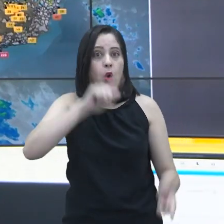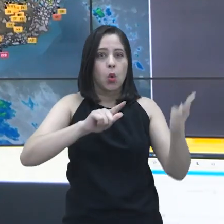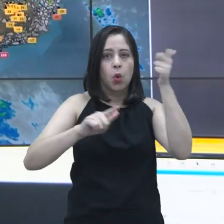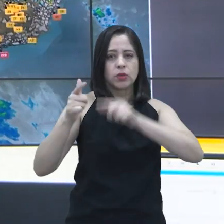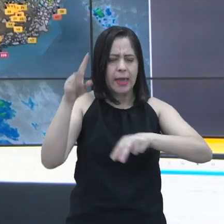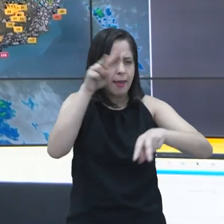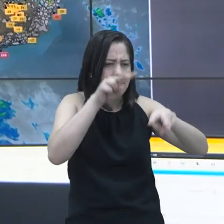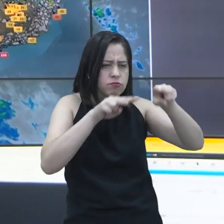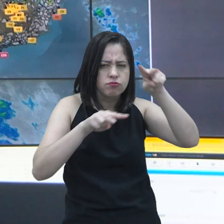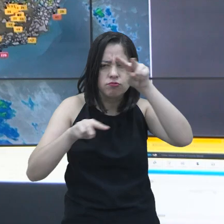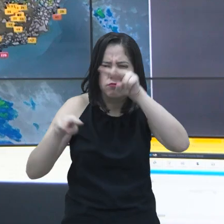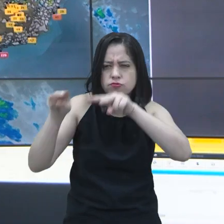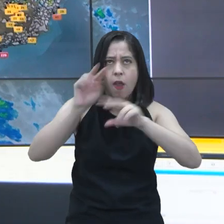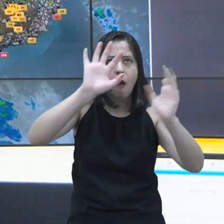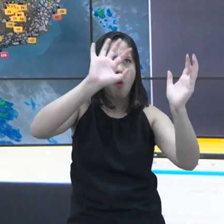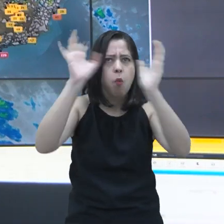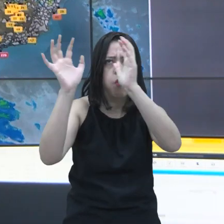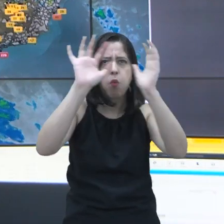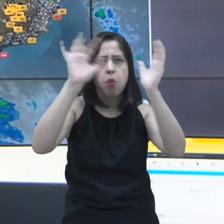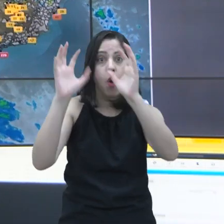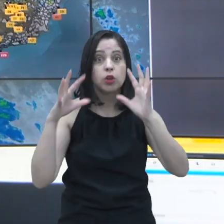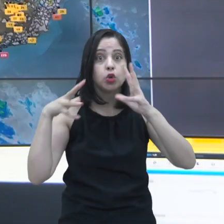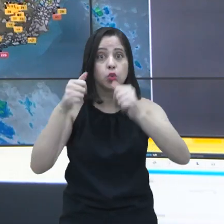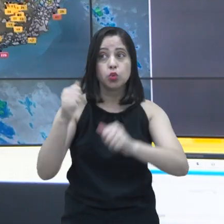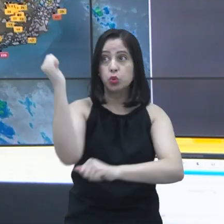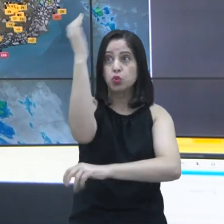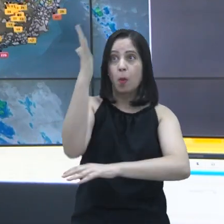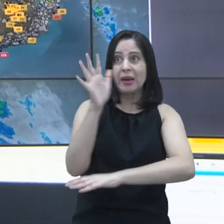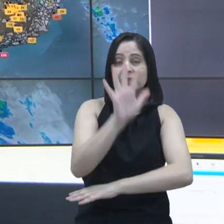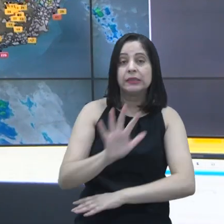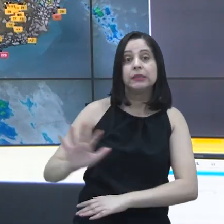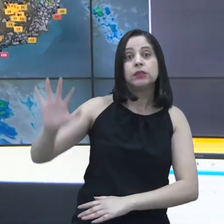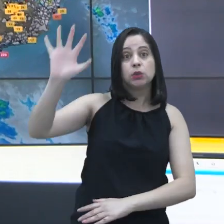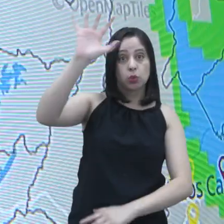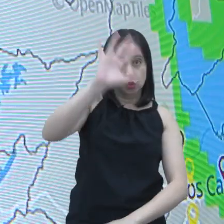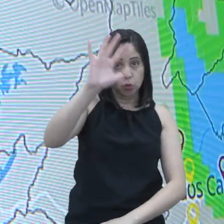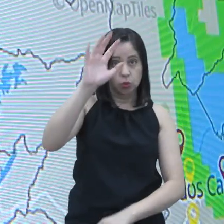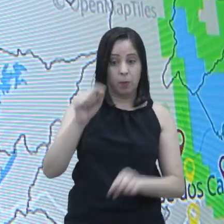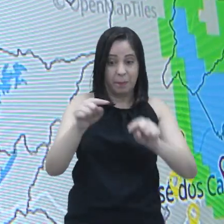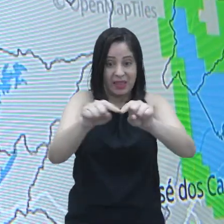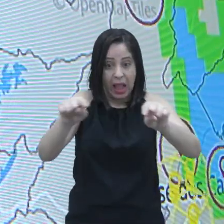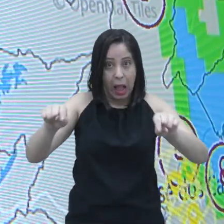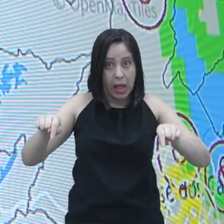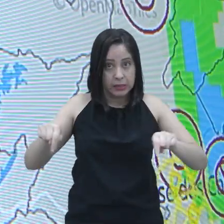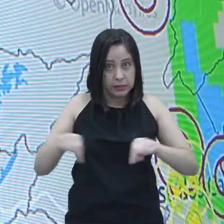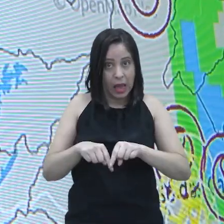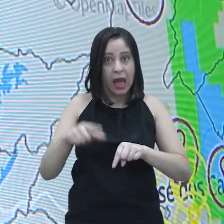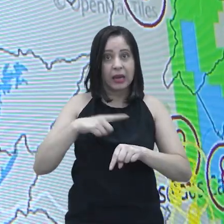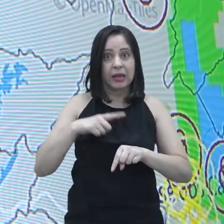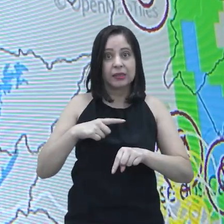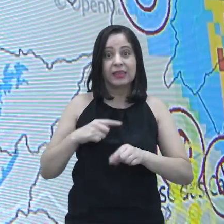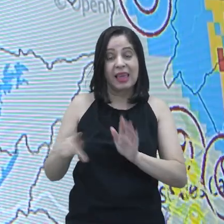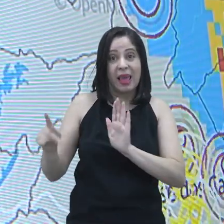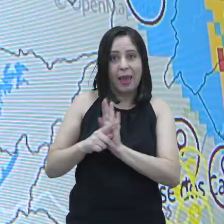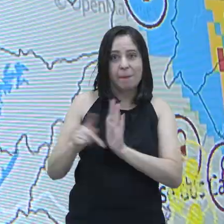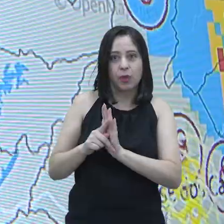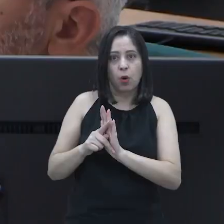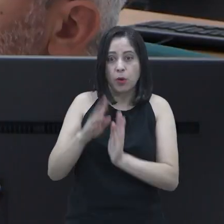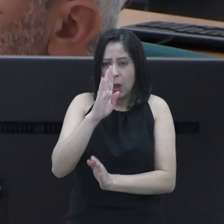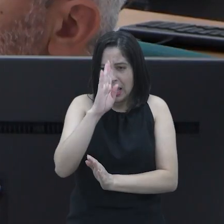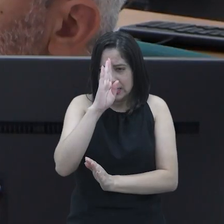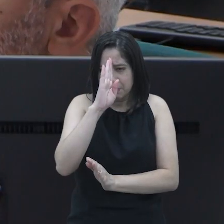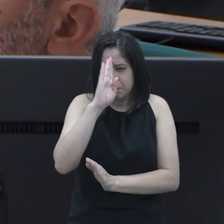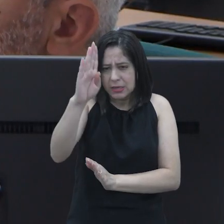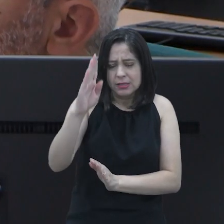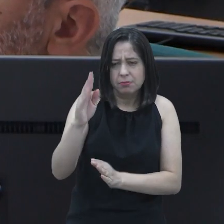os agentes conseguem monitorar a situação climática em todo o país. O espaço também conta com um gabinete de crise